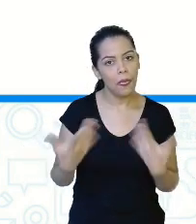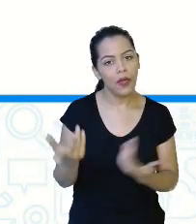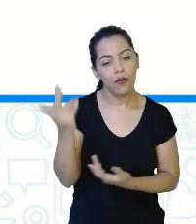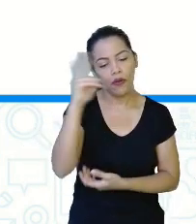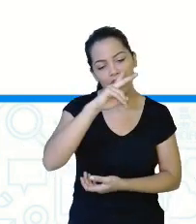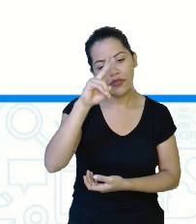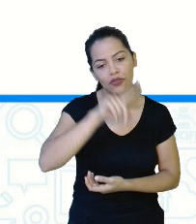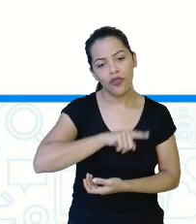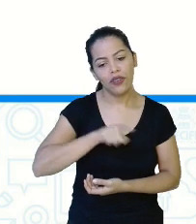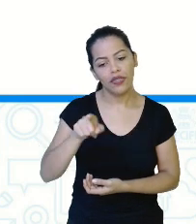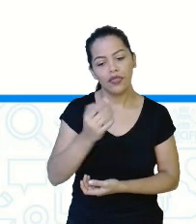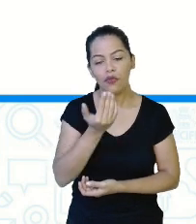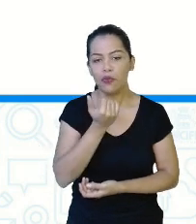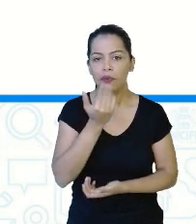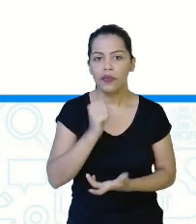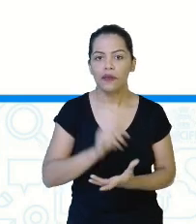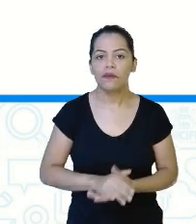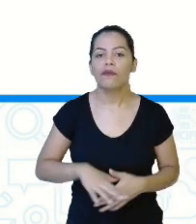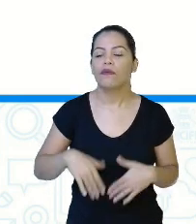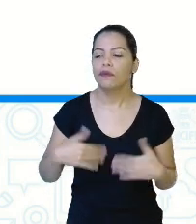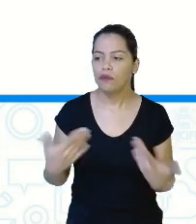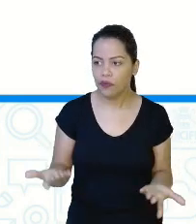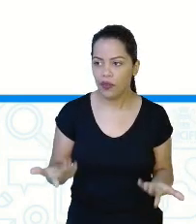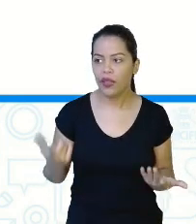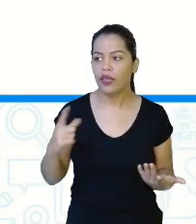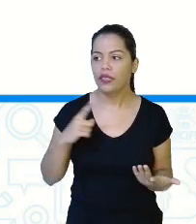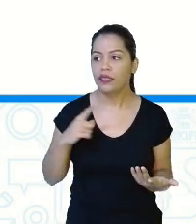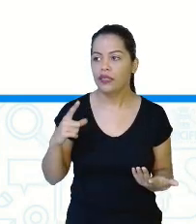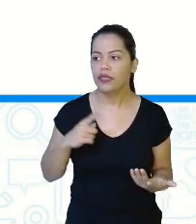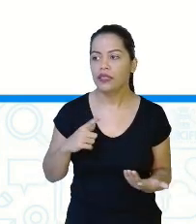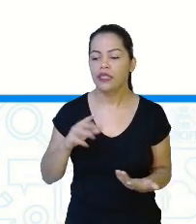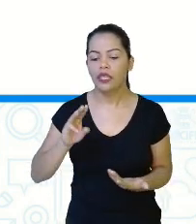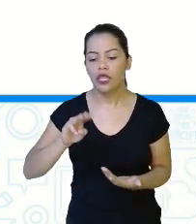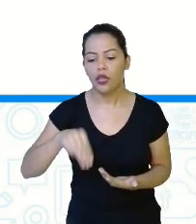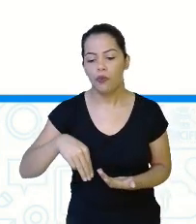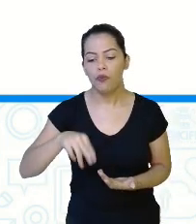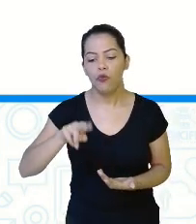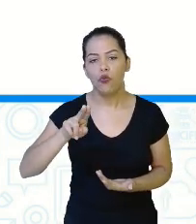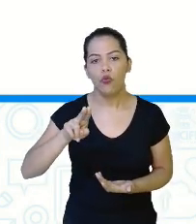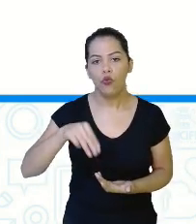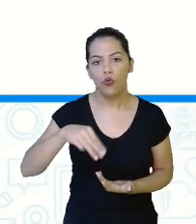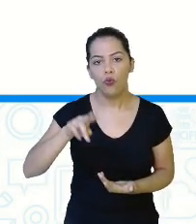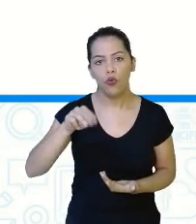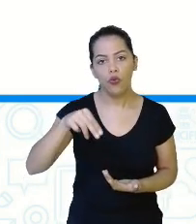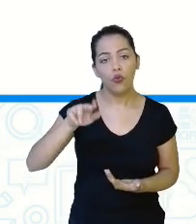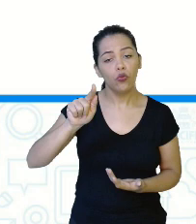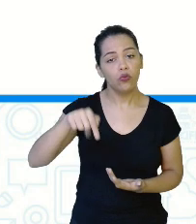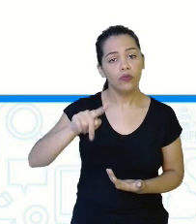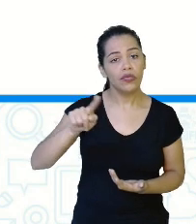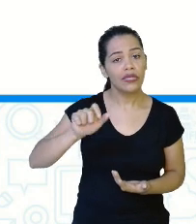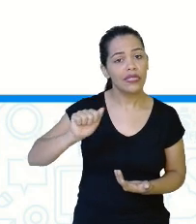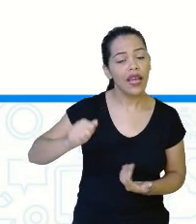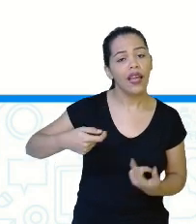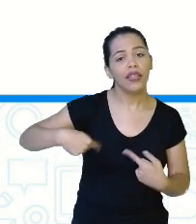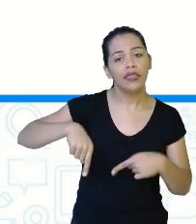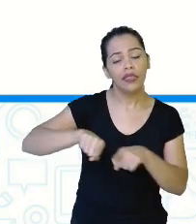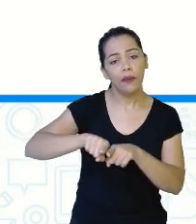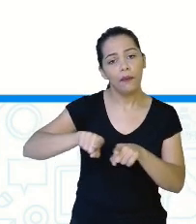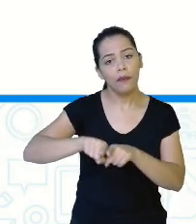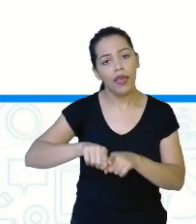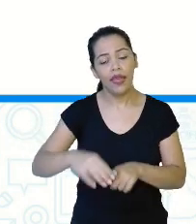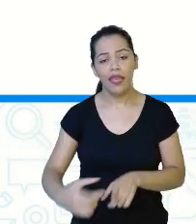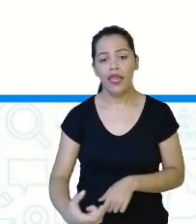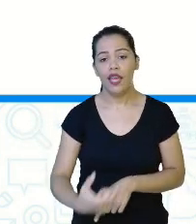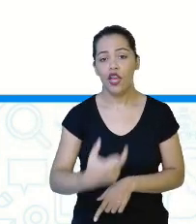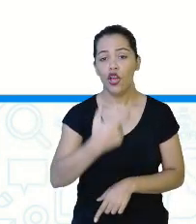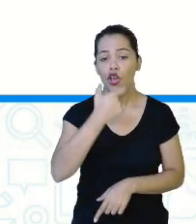feijoada, ela também é uma palavra de origem africana. O munguzá, a cocada, o azeite de dendê,